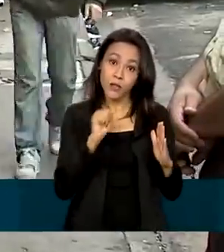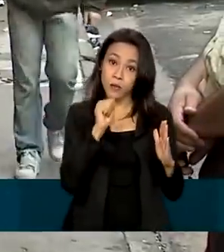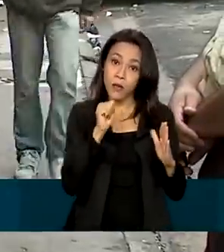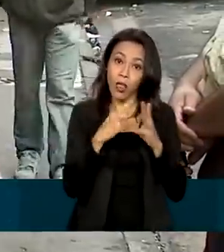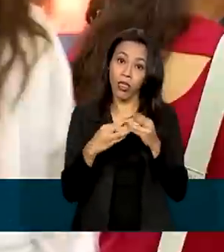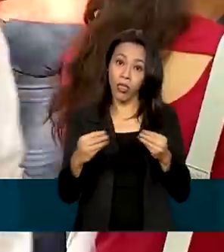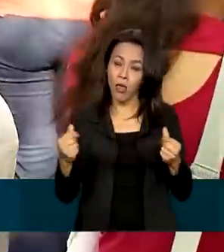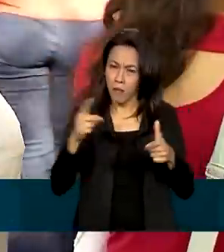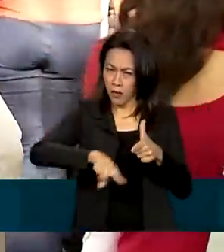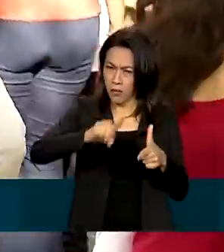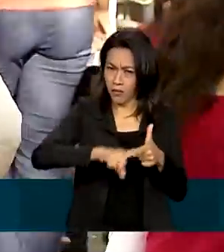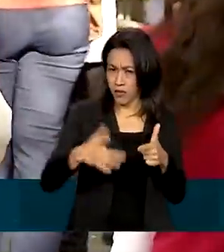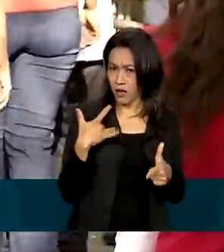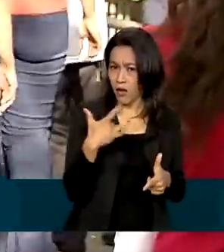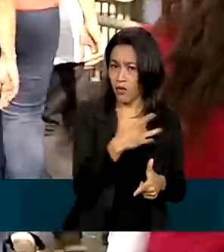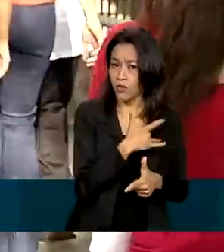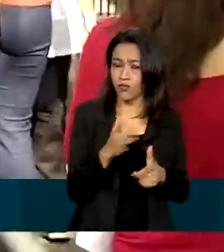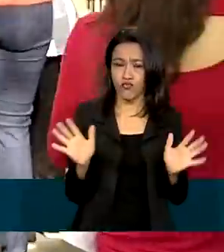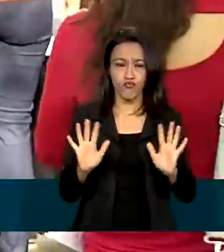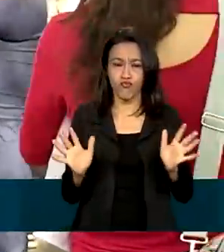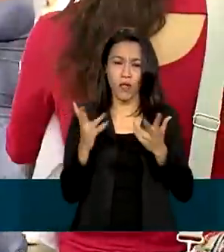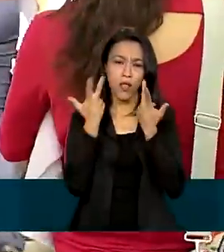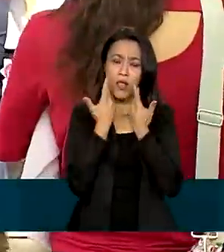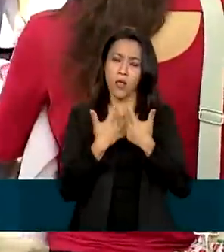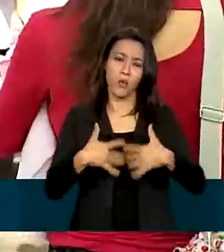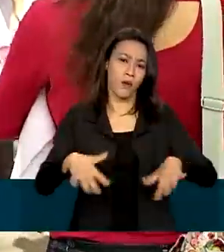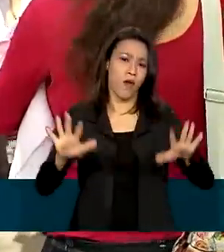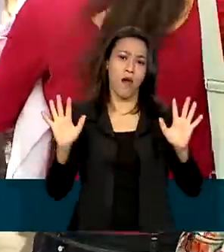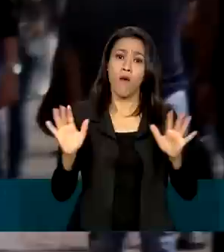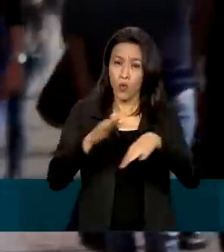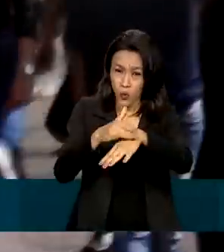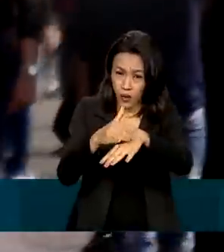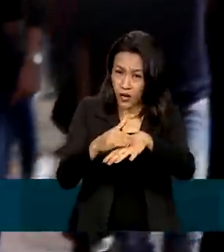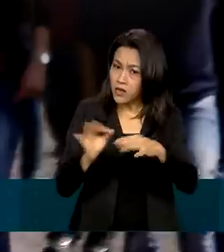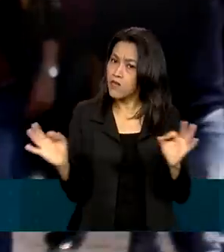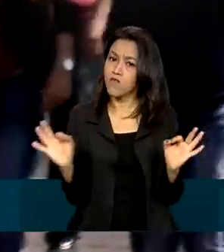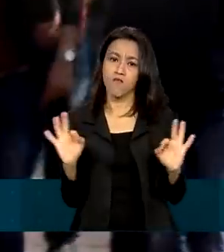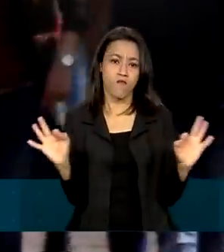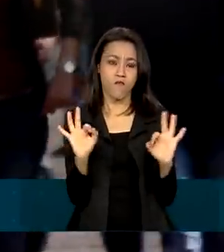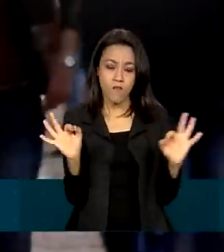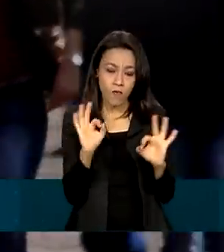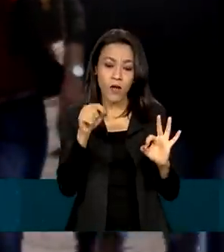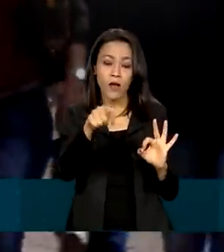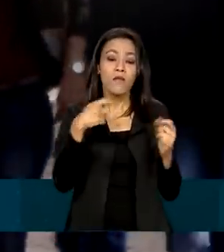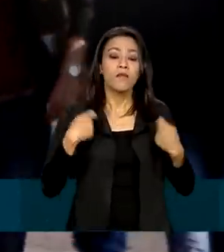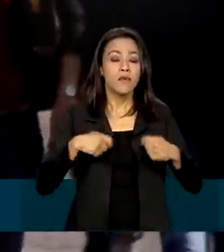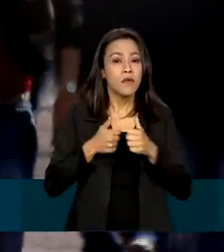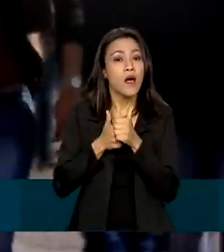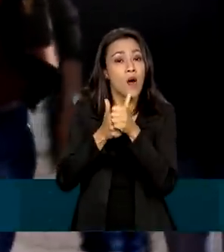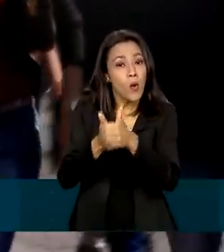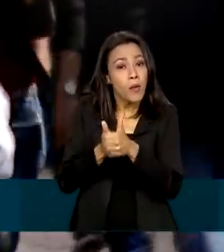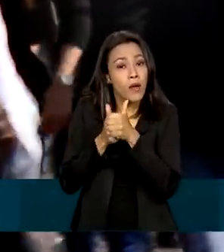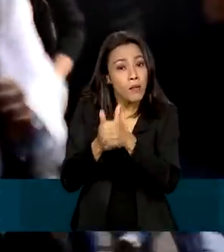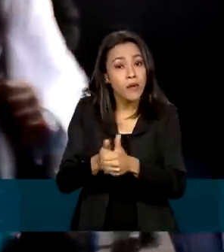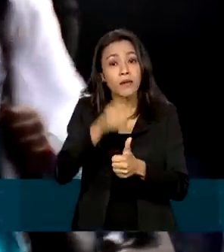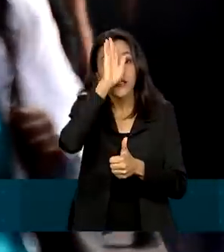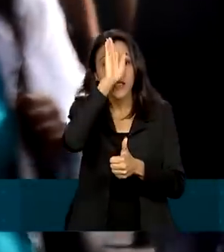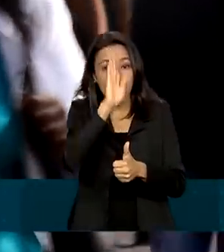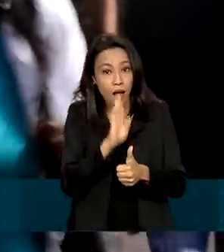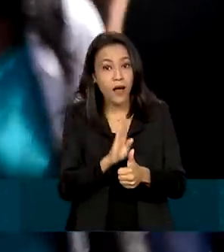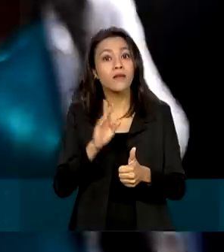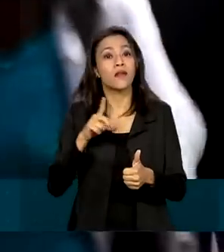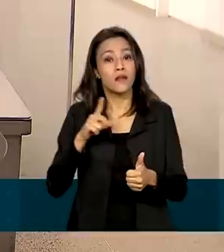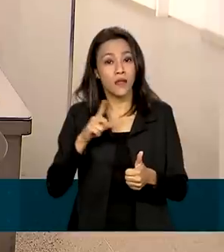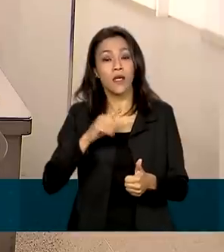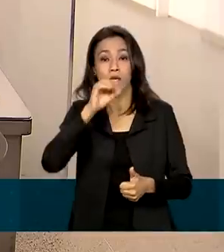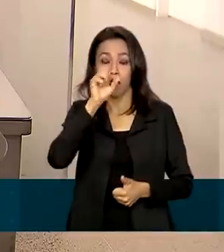de saúde, são um processo natural e não doença. Todo acompanhamento está disponível de graça pelo